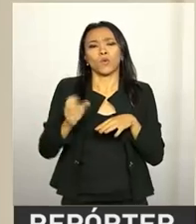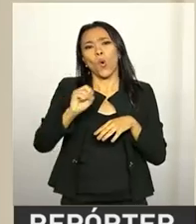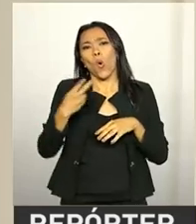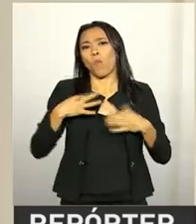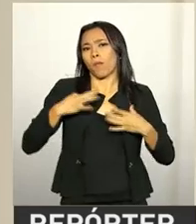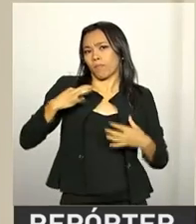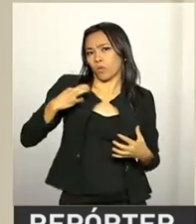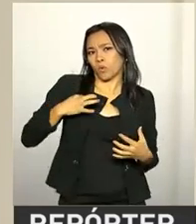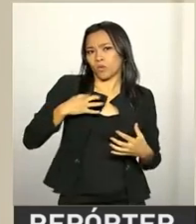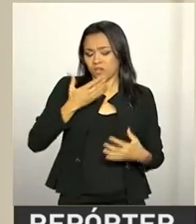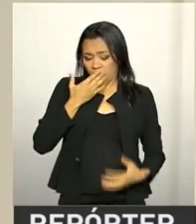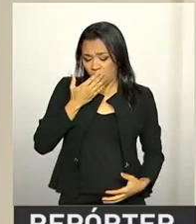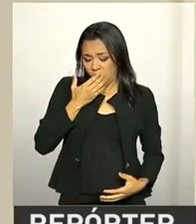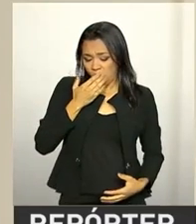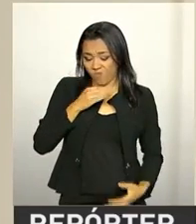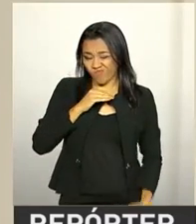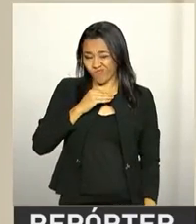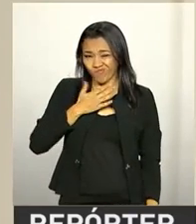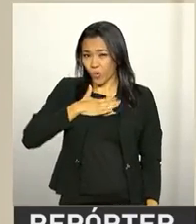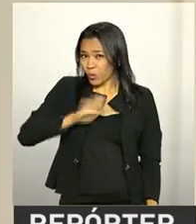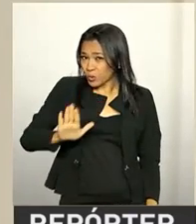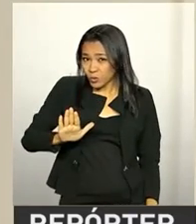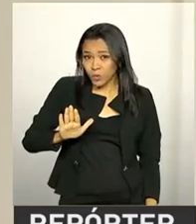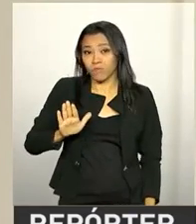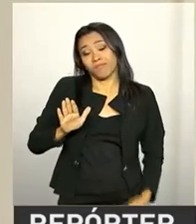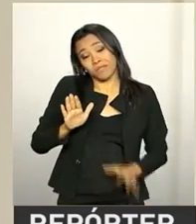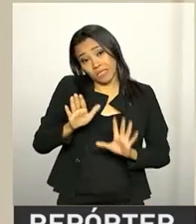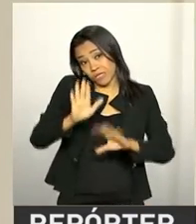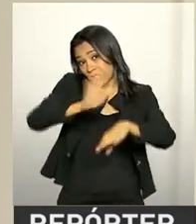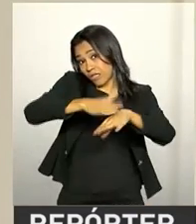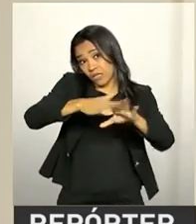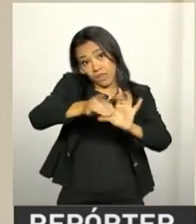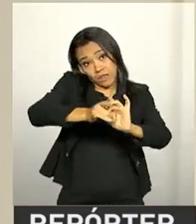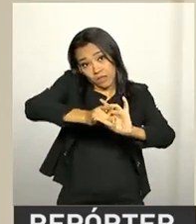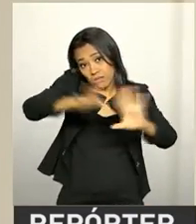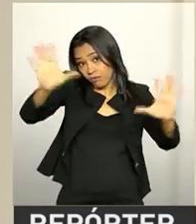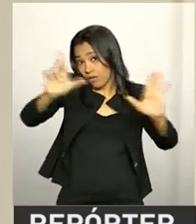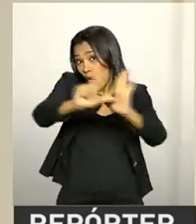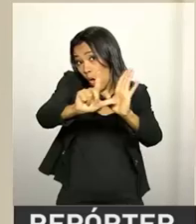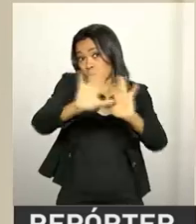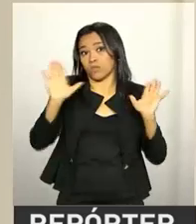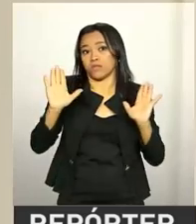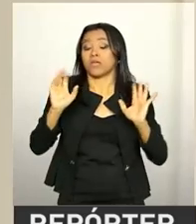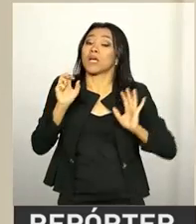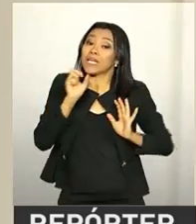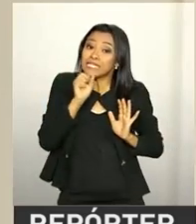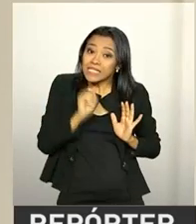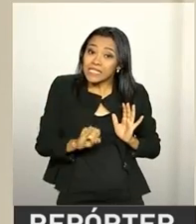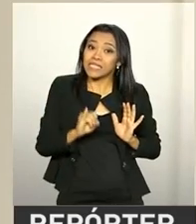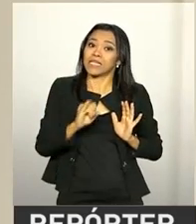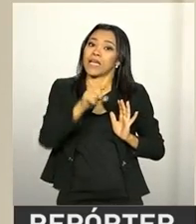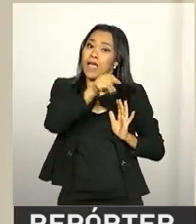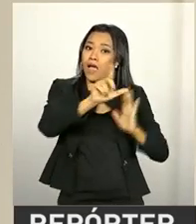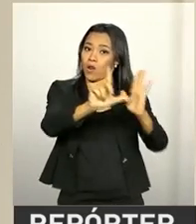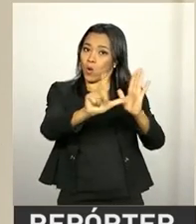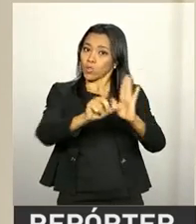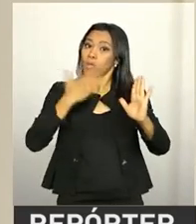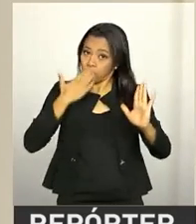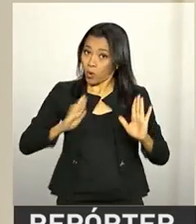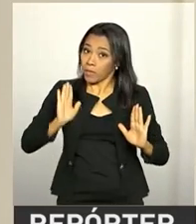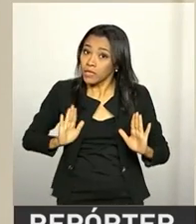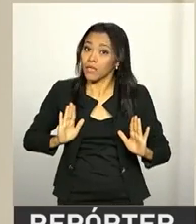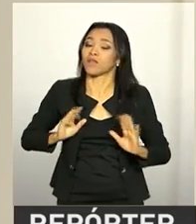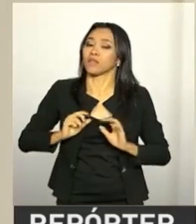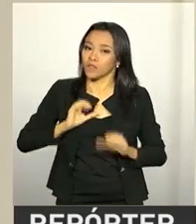uma blusa que a cor não agradou então isso trata de uma liberalidade exceto se esse comerciante ele prometer fazer